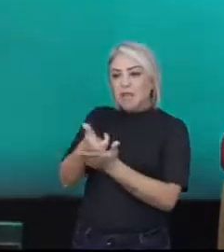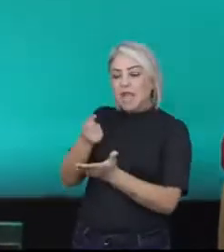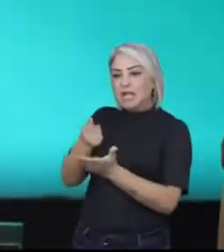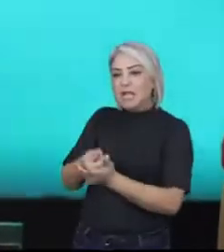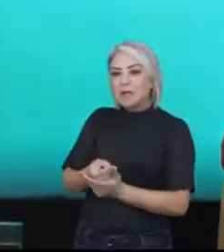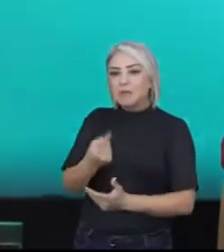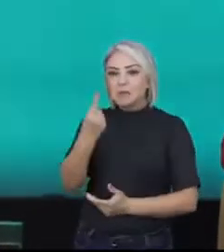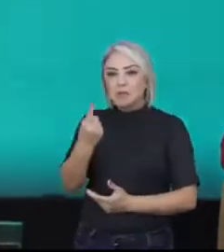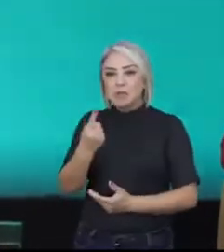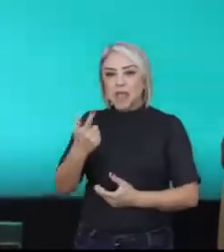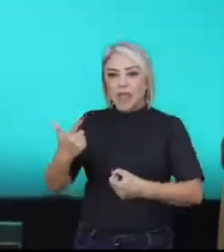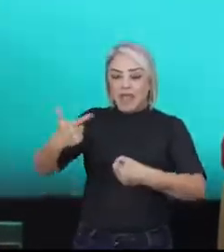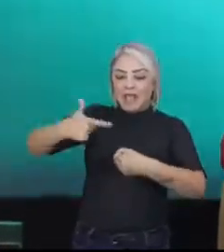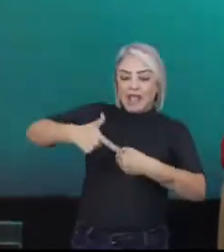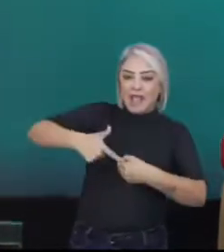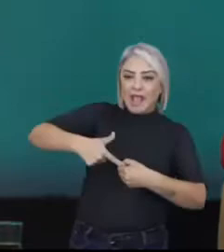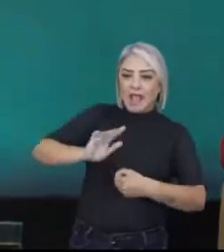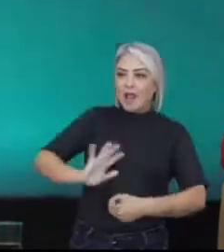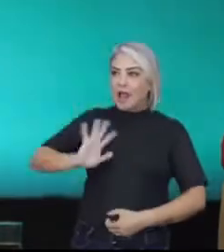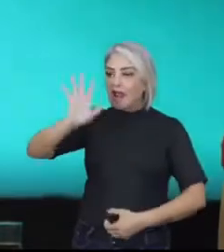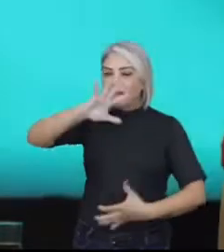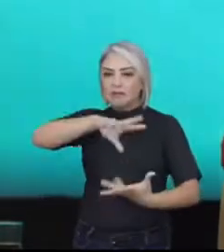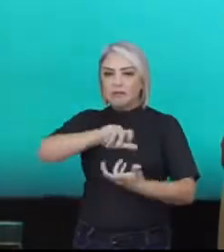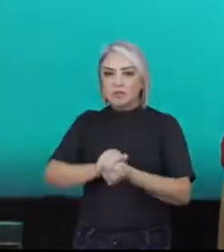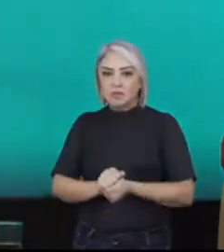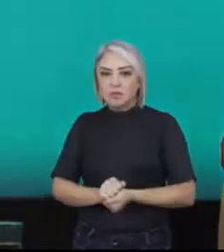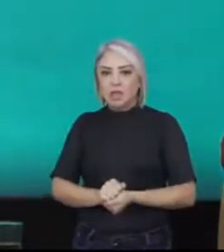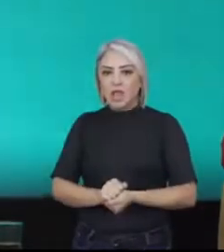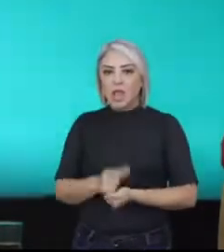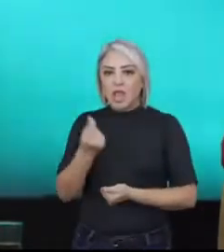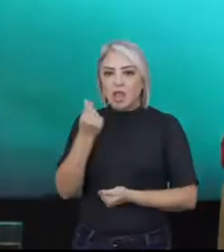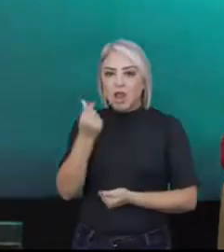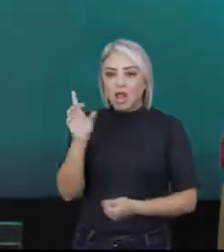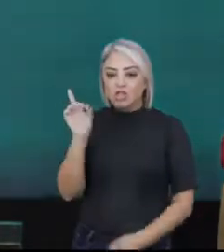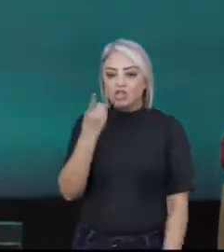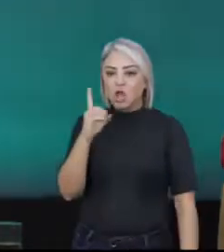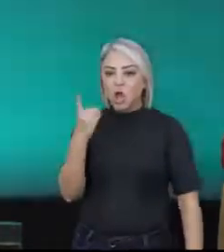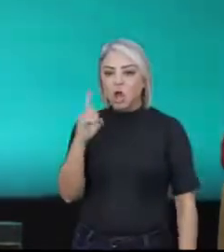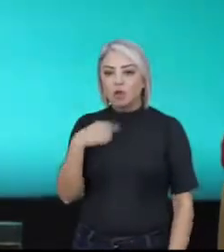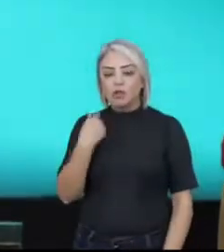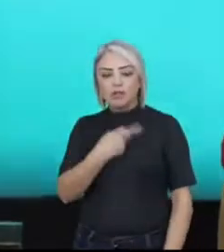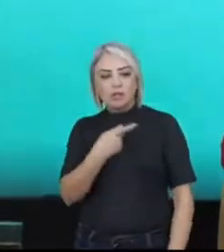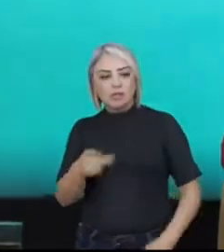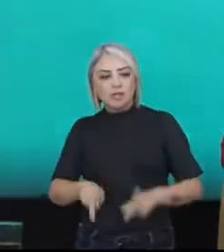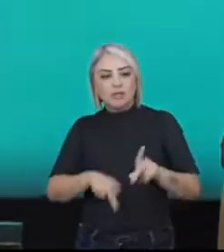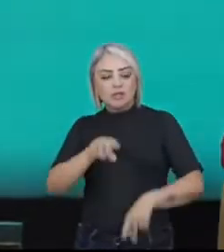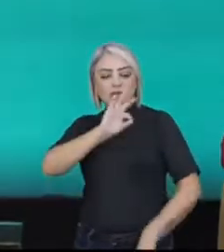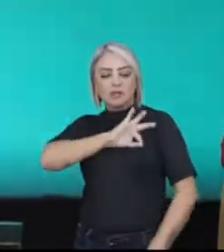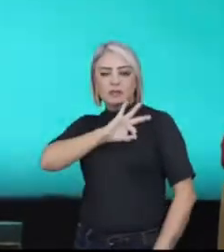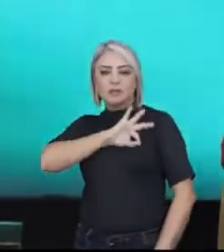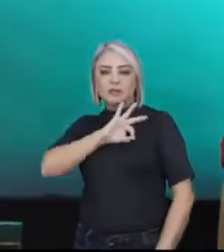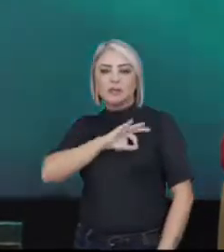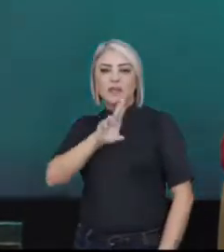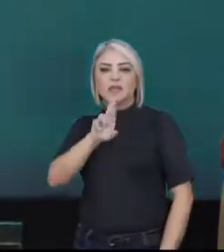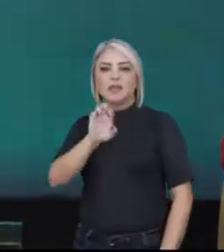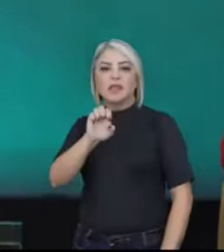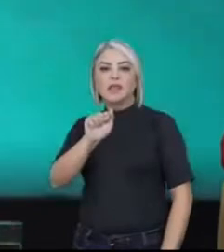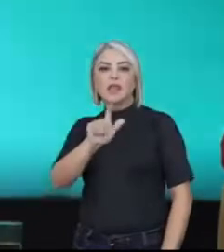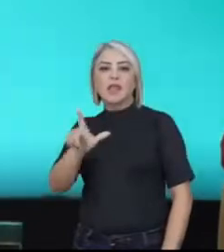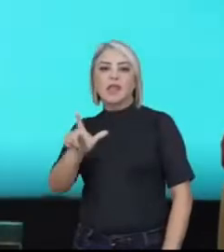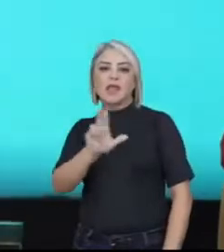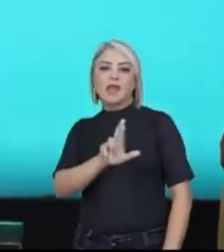mais caras do mundo, cotada em dólar, enquanto os brasileiros recebem seus salários em real. O óleo